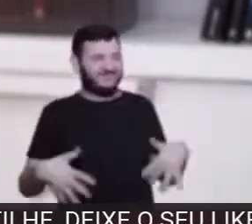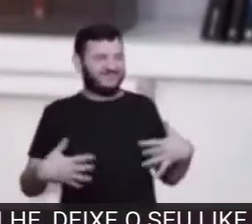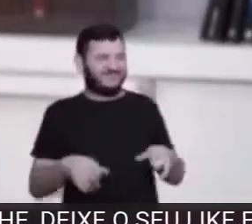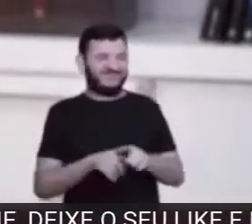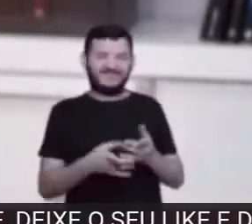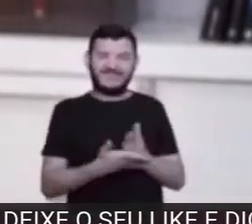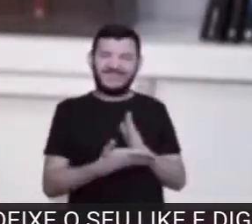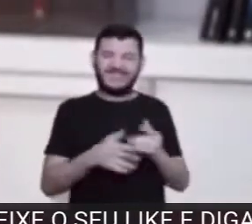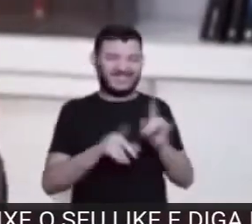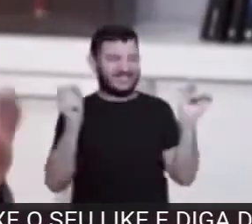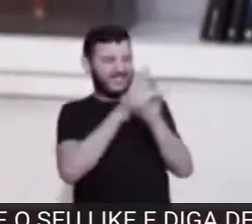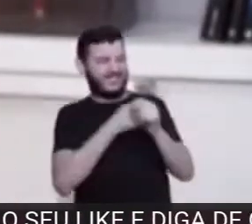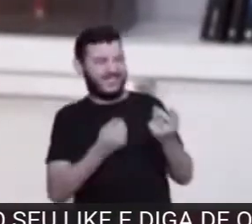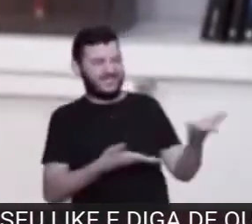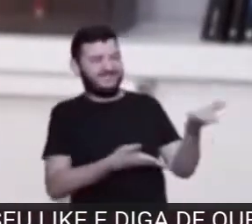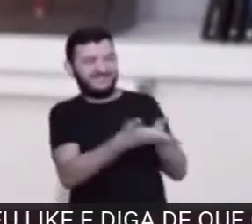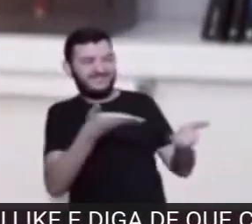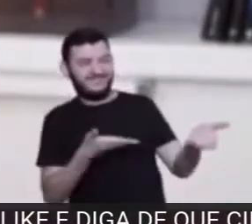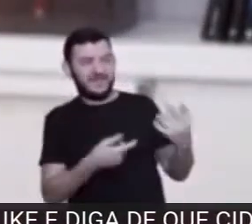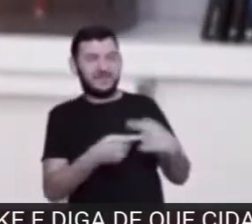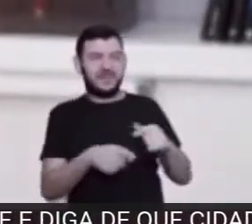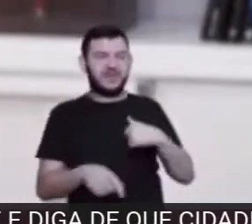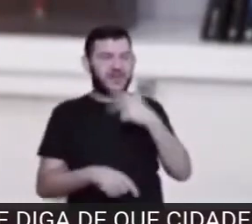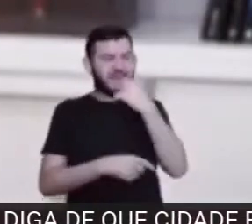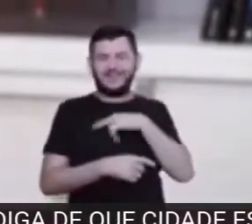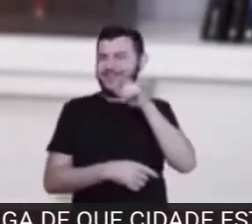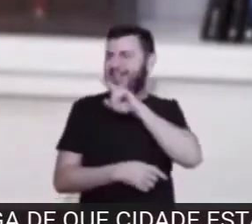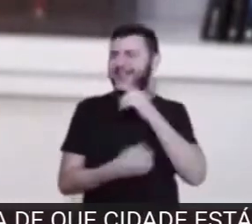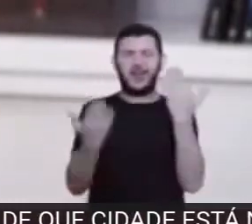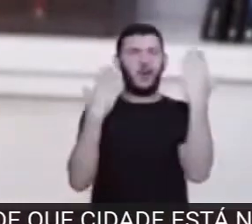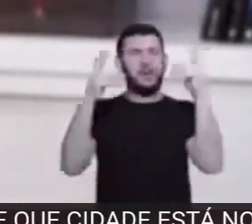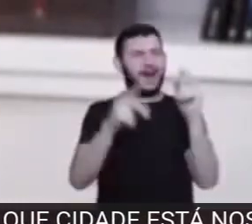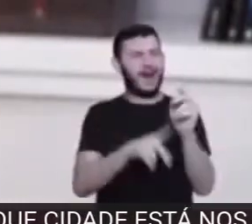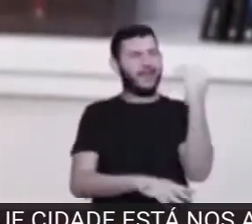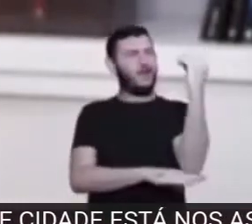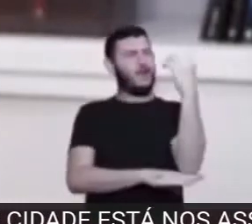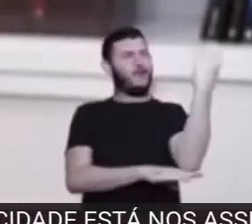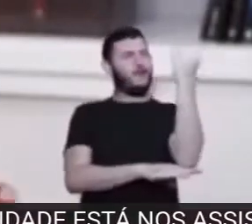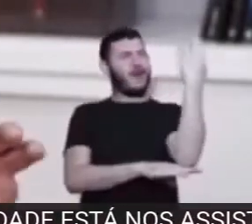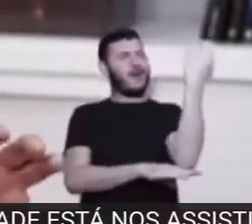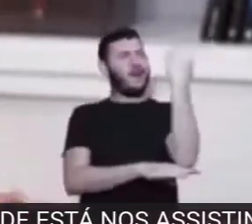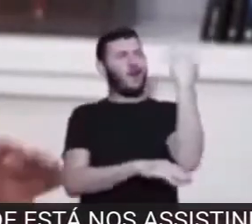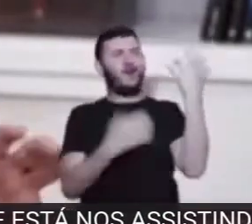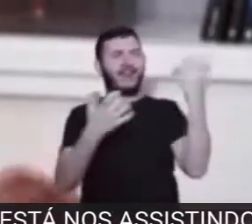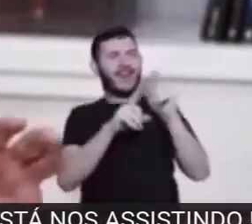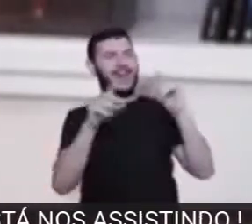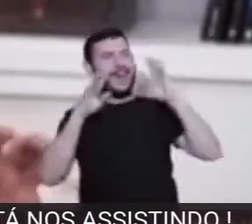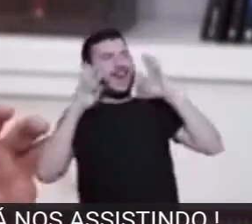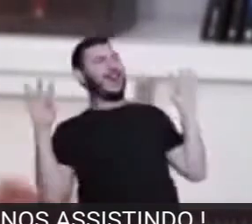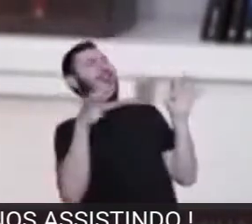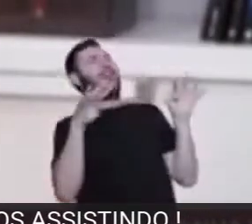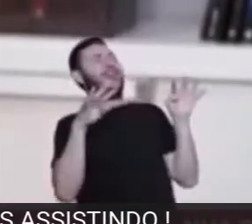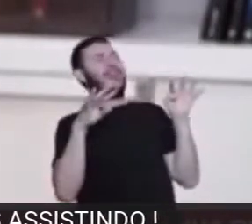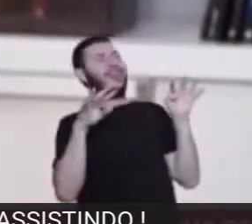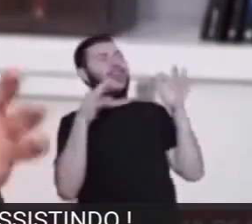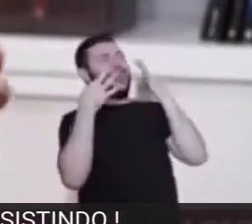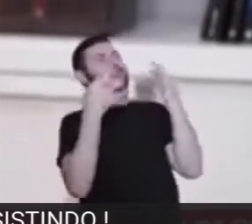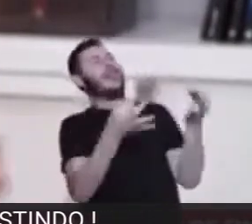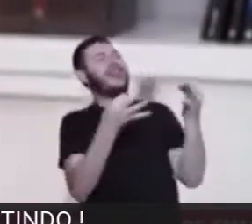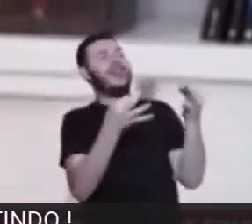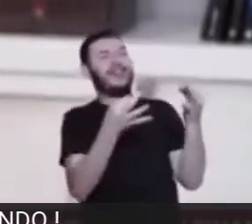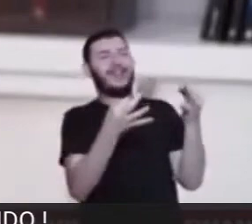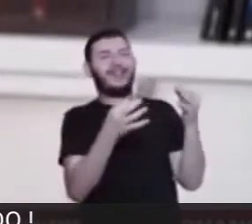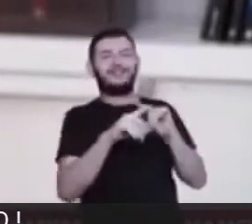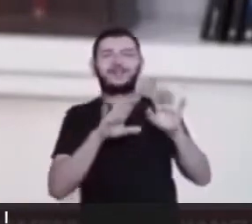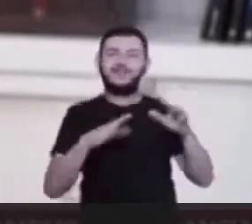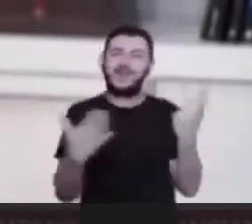mundo, queremos ser a luz do mundo, queremos... Os Estados Unidos precisam parar de ter ingerência nos outros países,